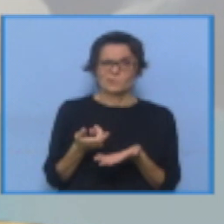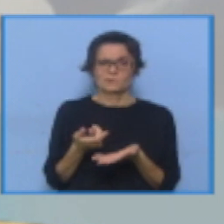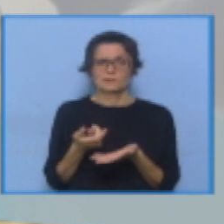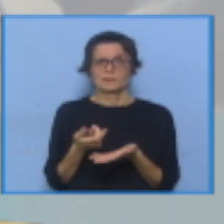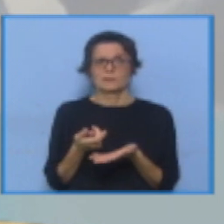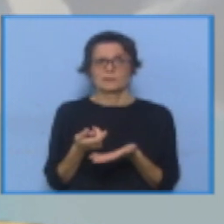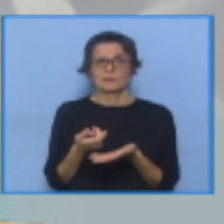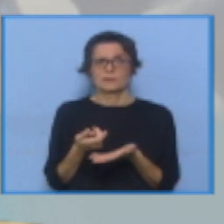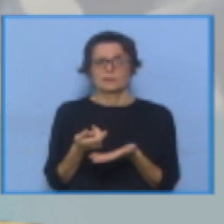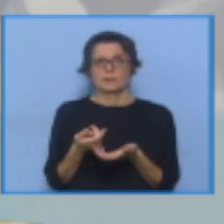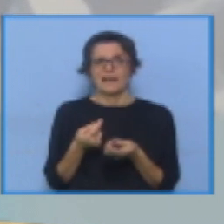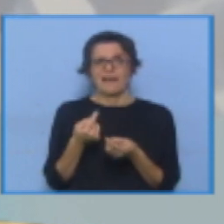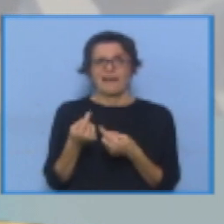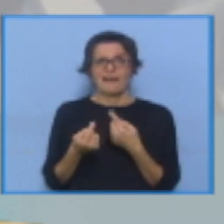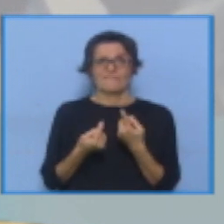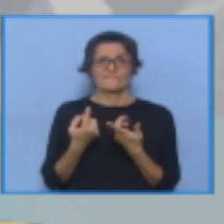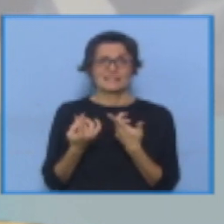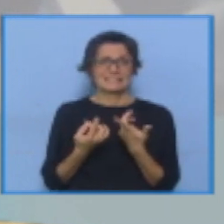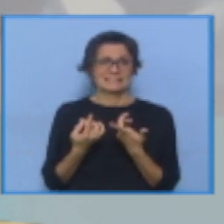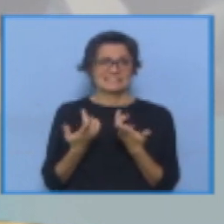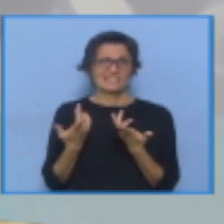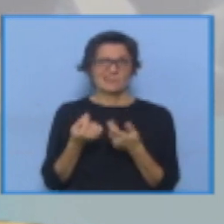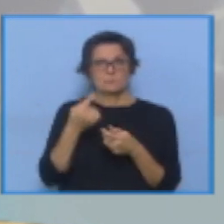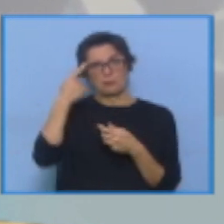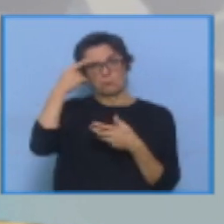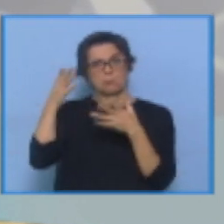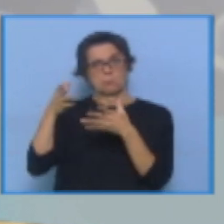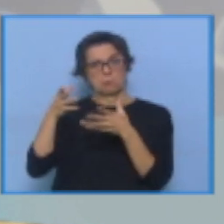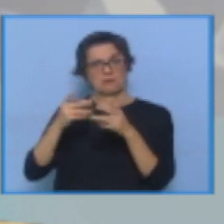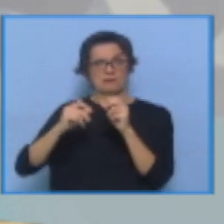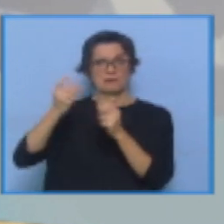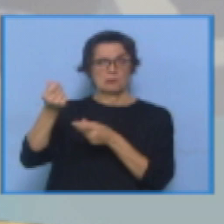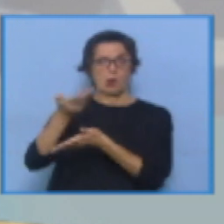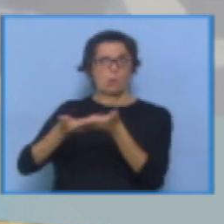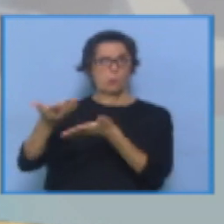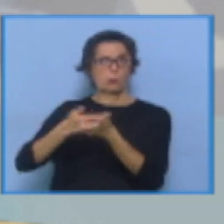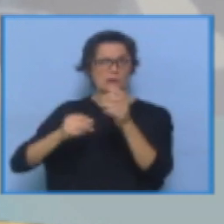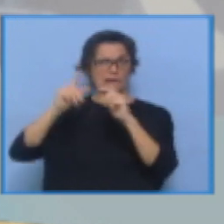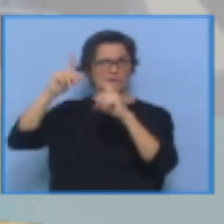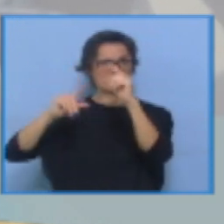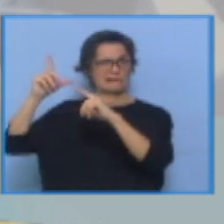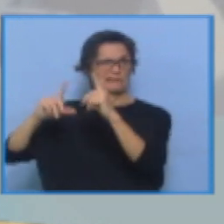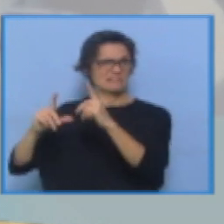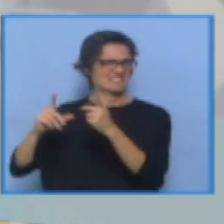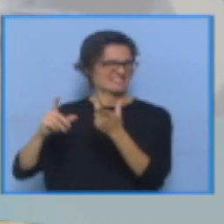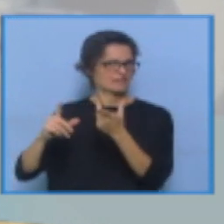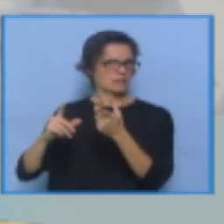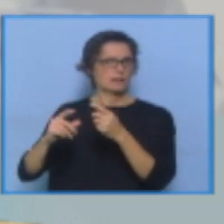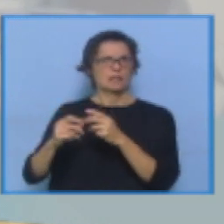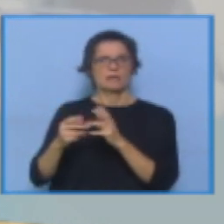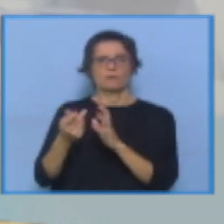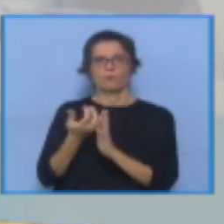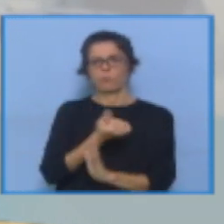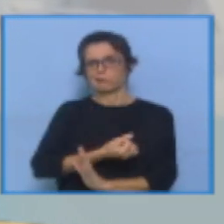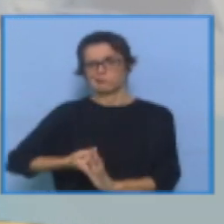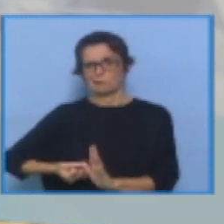inebriados com os bons desempenhos dos números do déficit, ou que a crise já passou, enfim, a taxa de